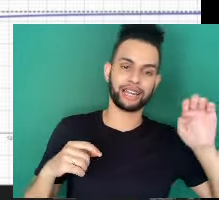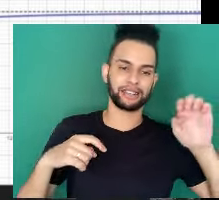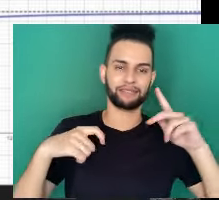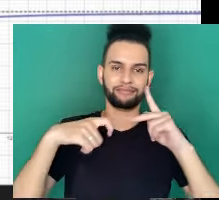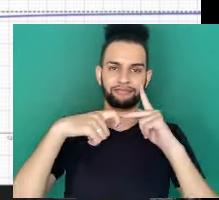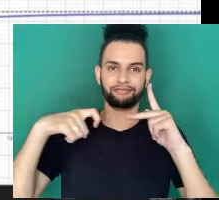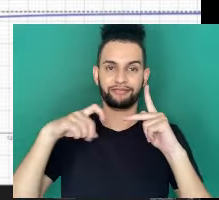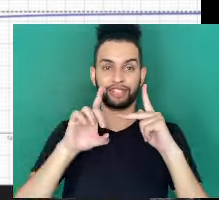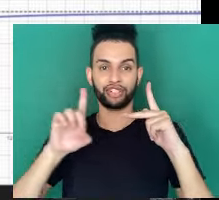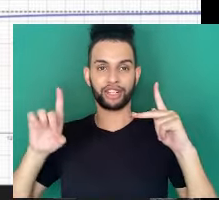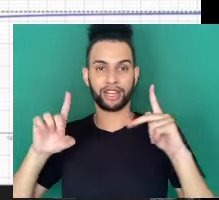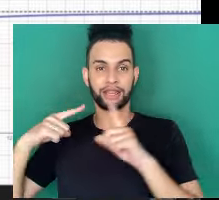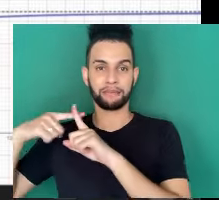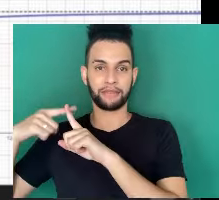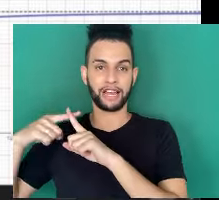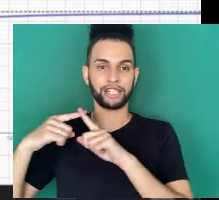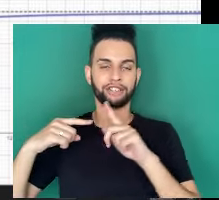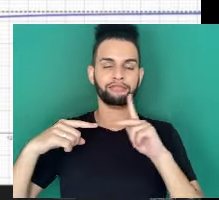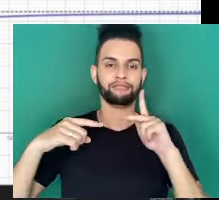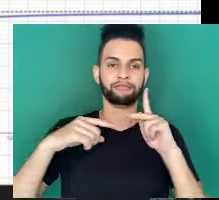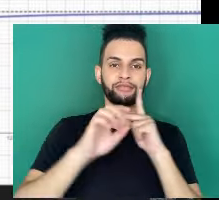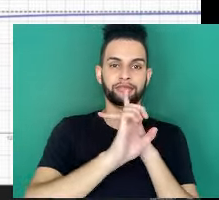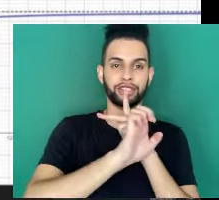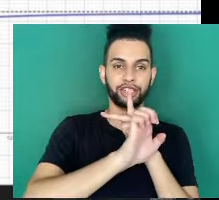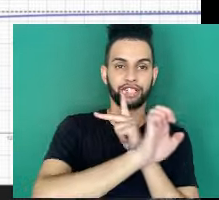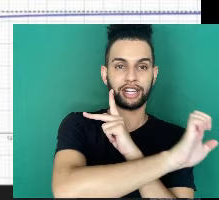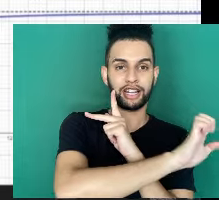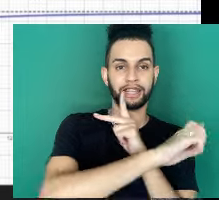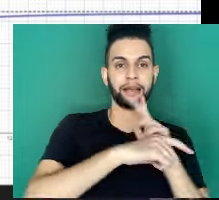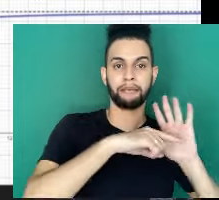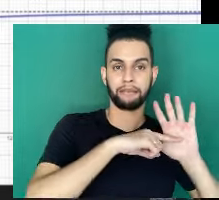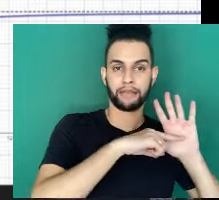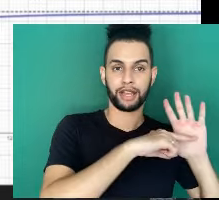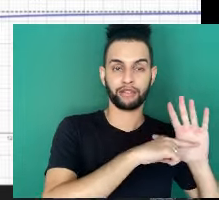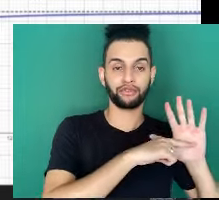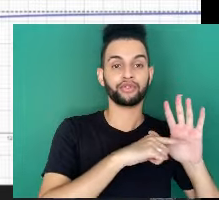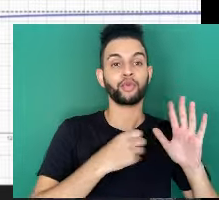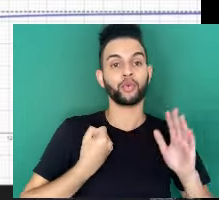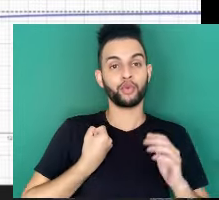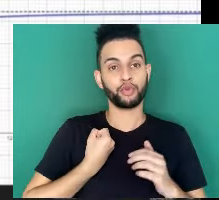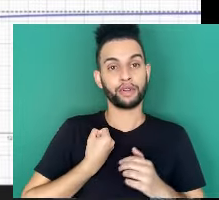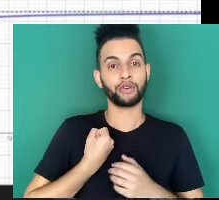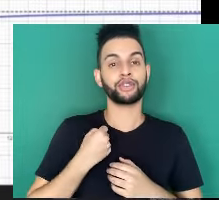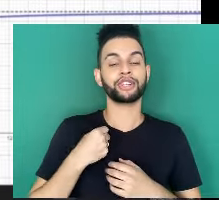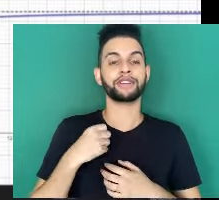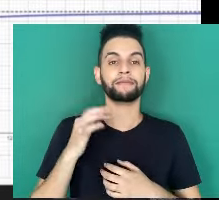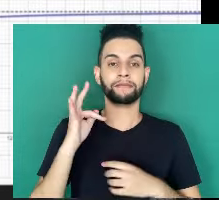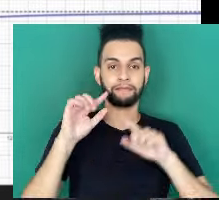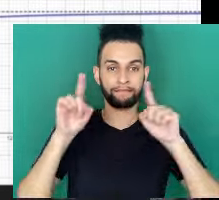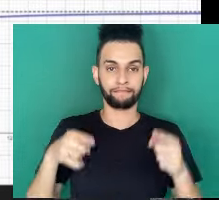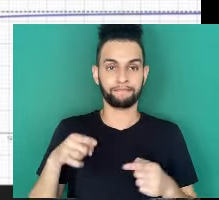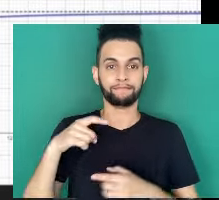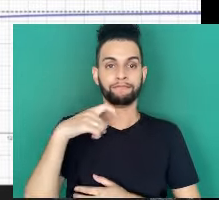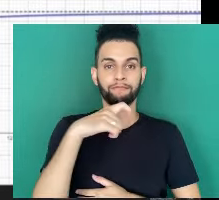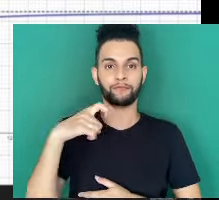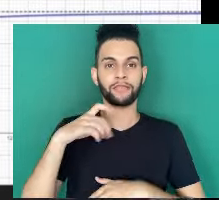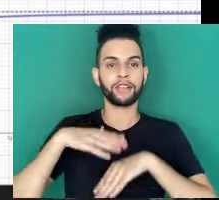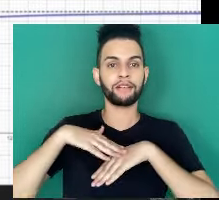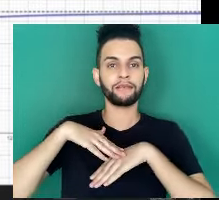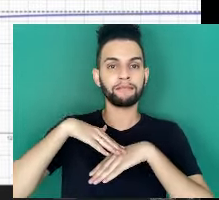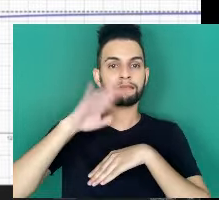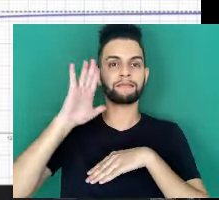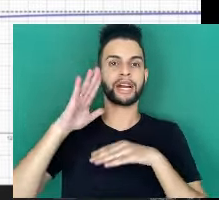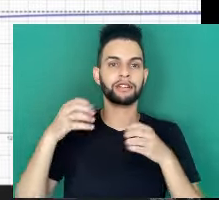reta real, o valor do f de x ele vai se aproximando cada vez mais do